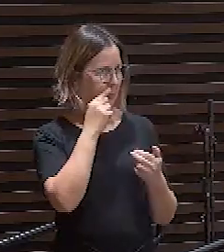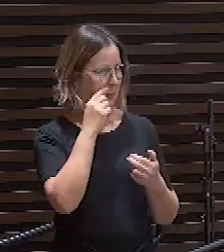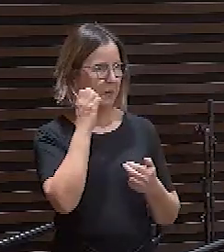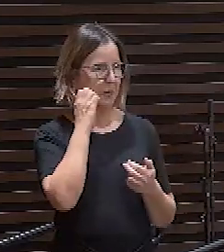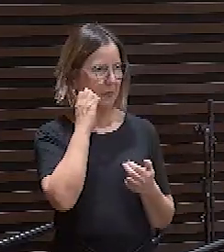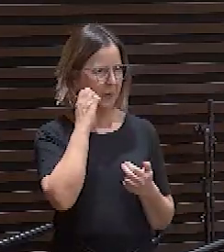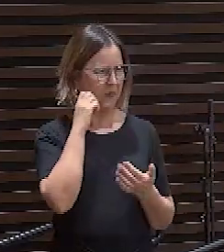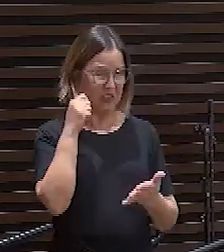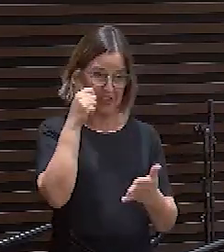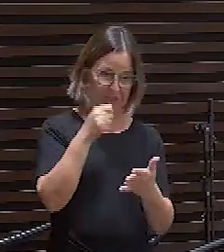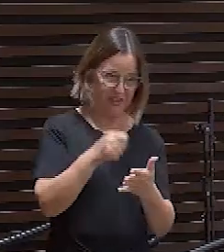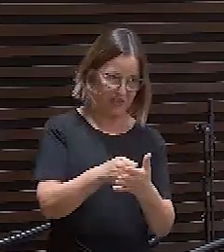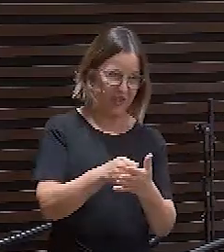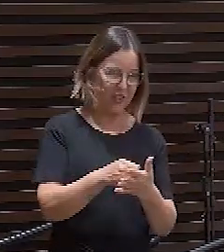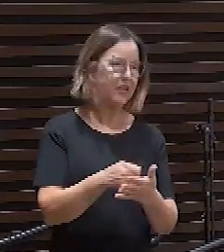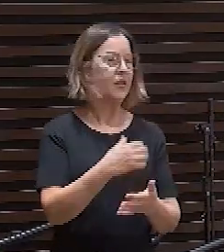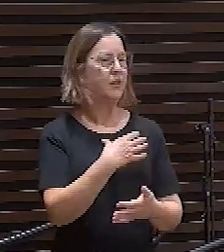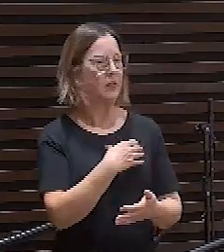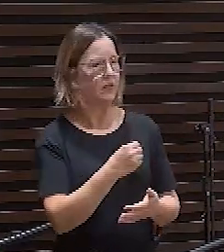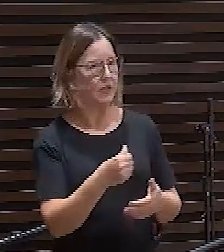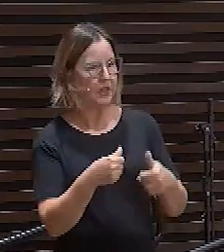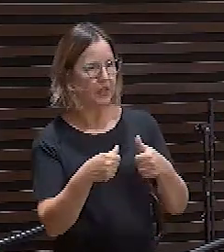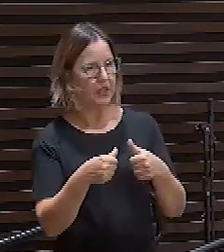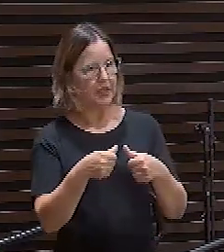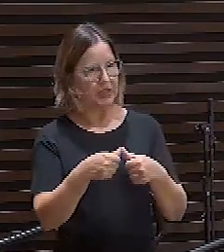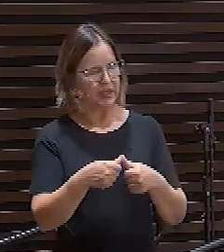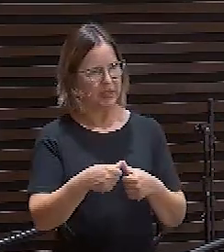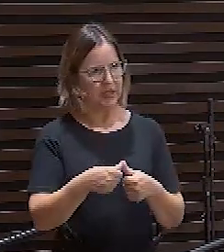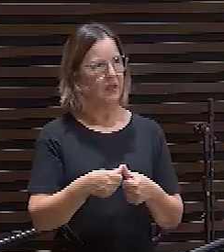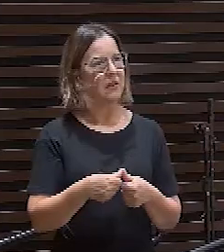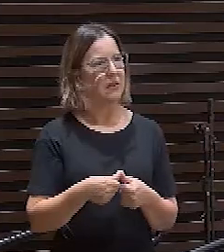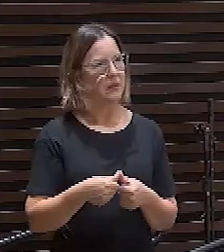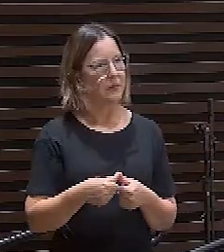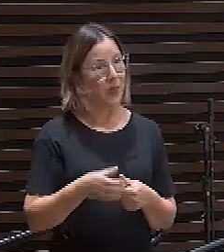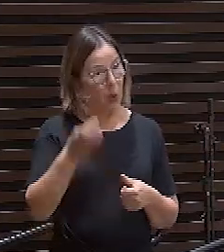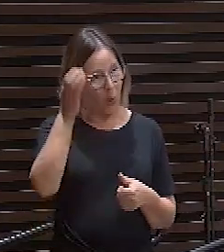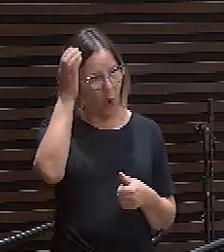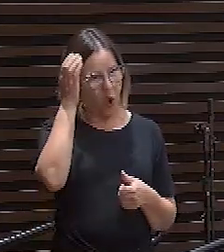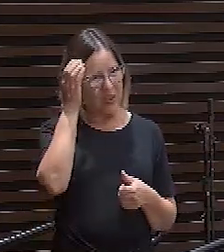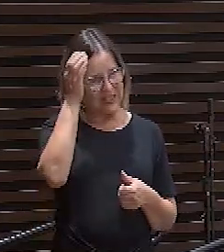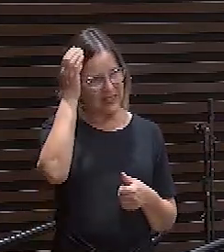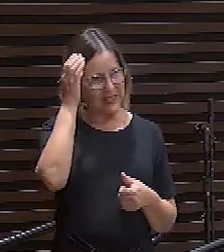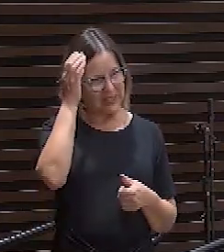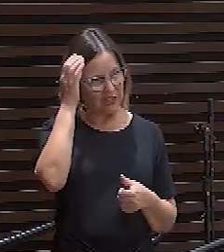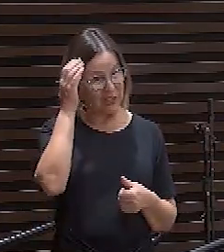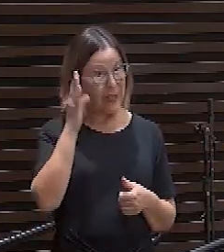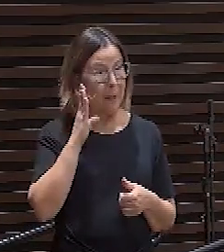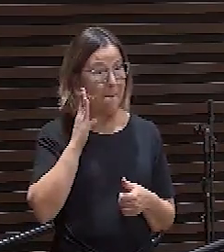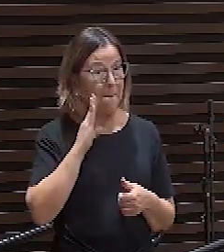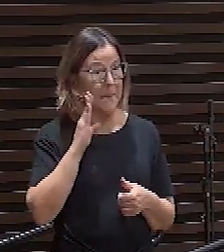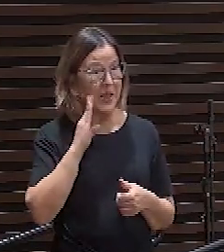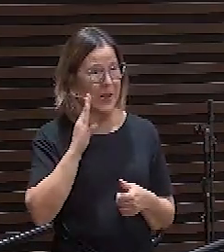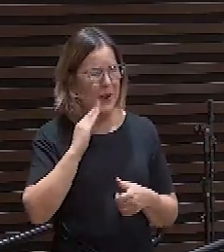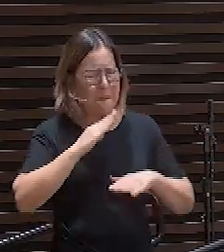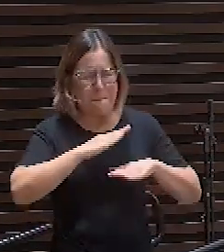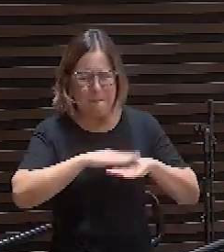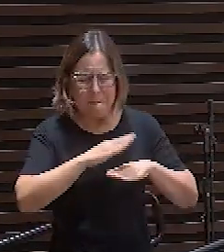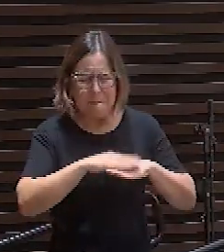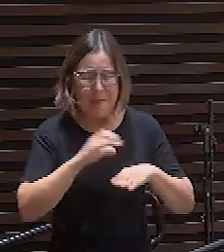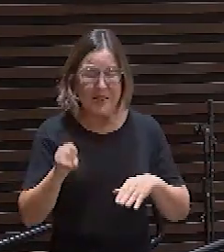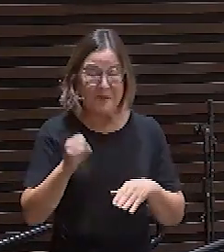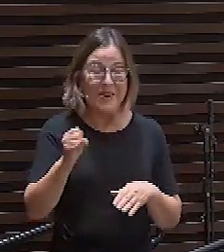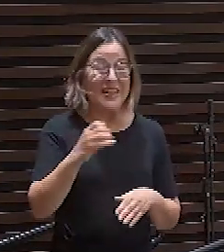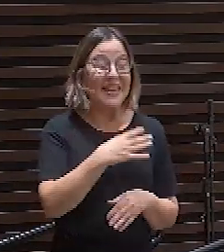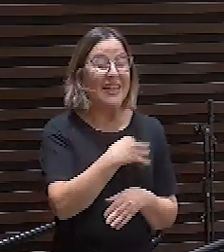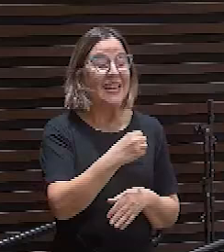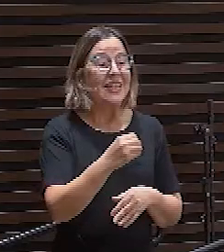garantir que os filhos estejam cientes da melhor e mais importante herança. Qual é a melhor